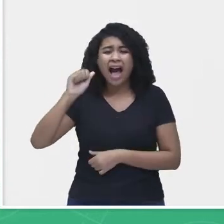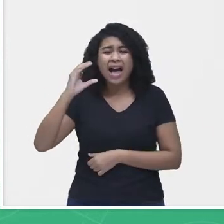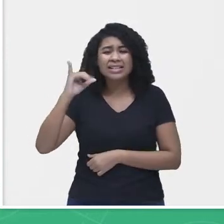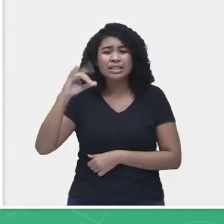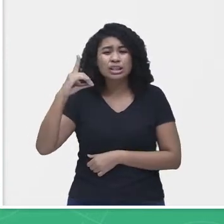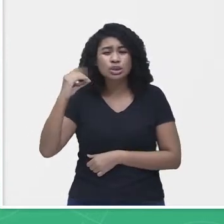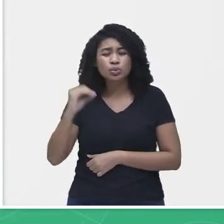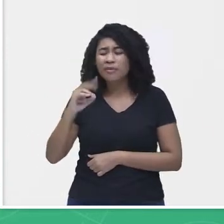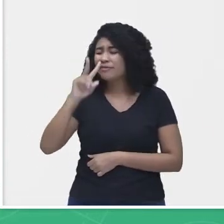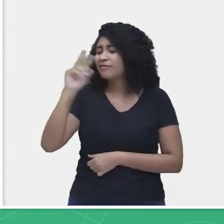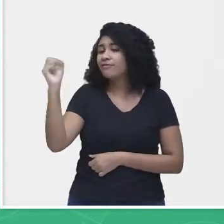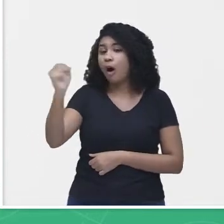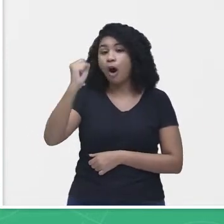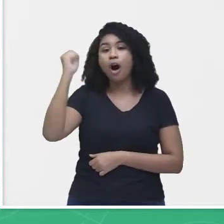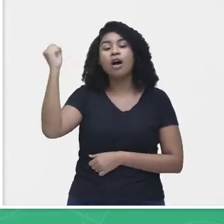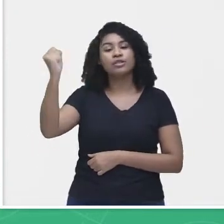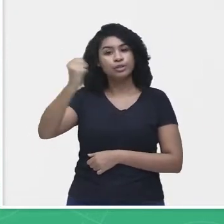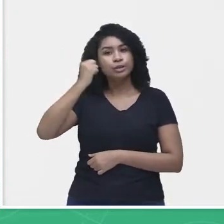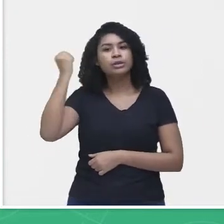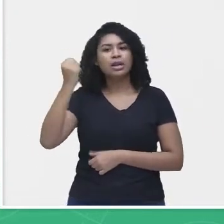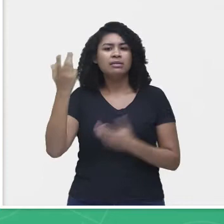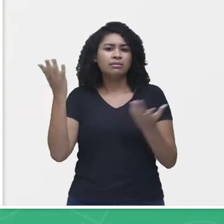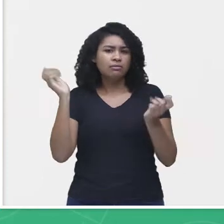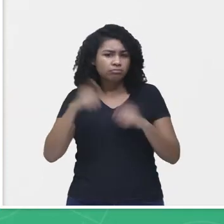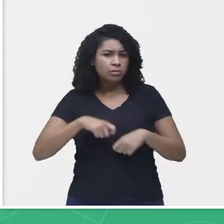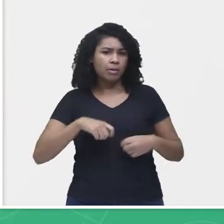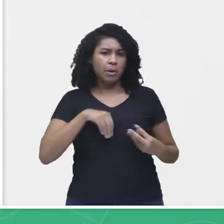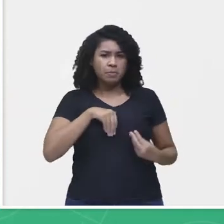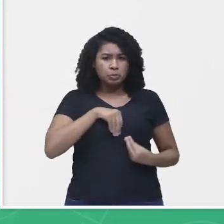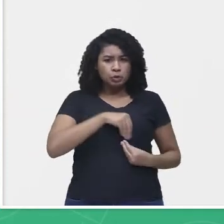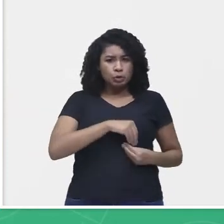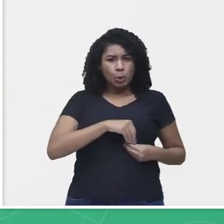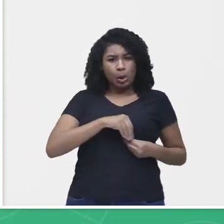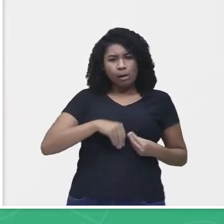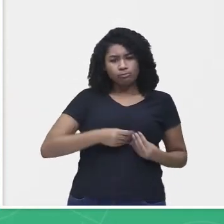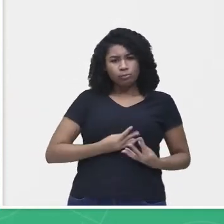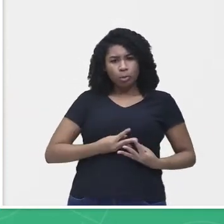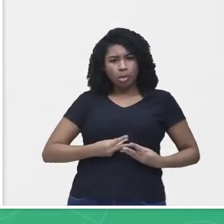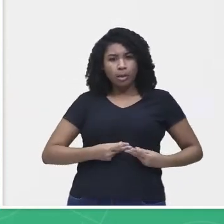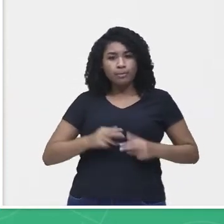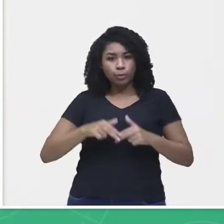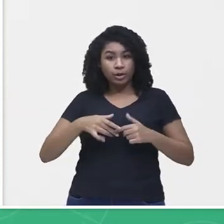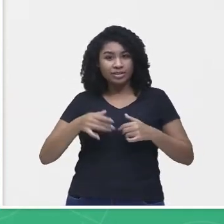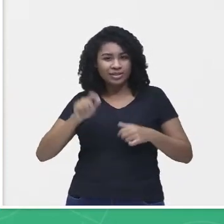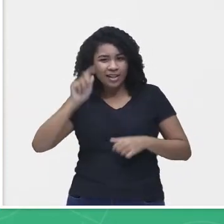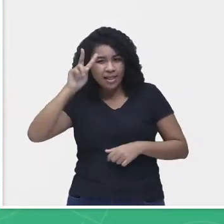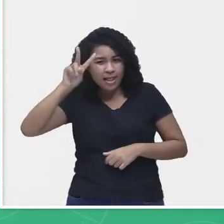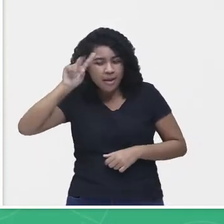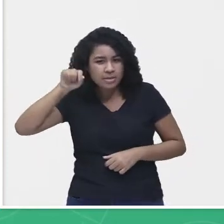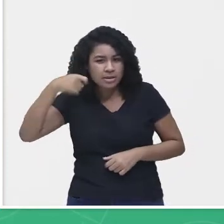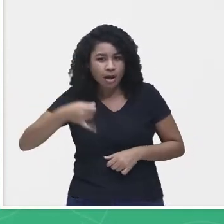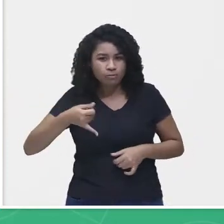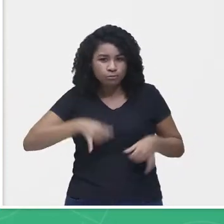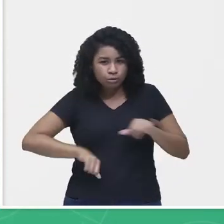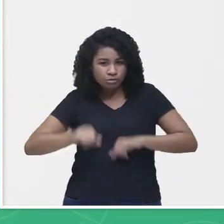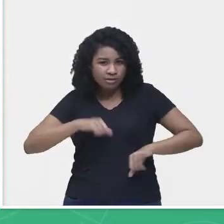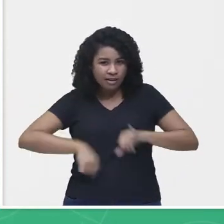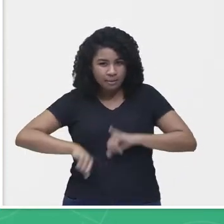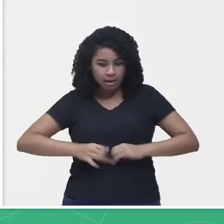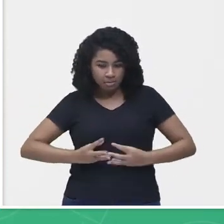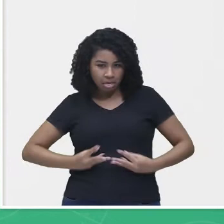bolo alimentar, após ser misturado ao suco gástrico, ele passa a ser chamado de quimo. E segue para o intestino delgado.